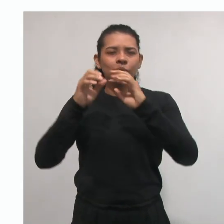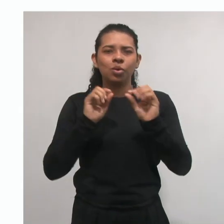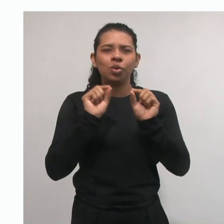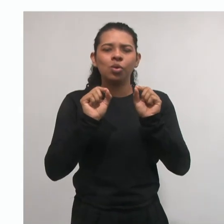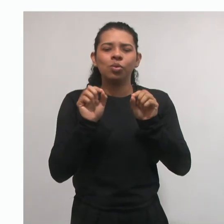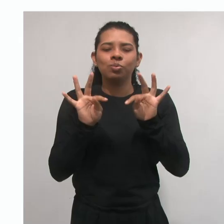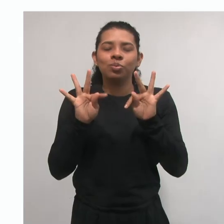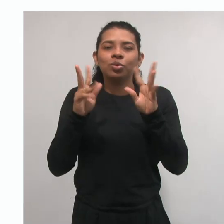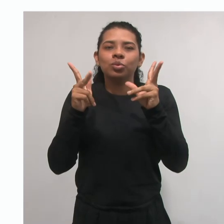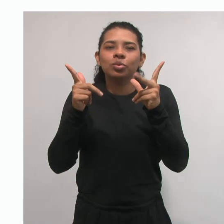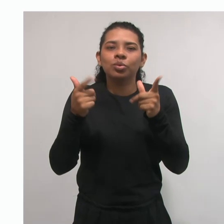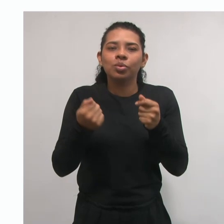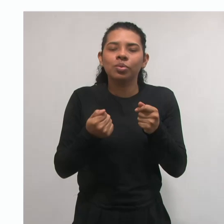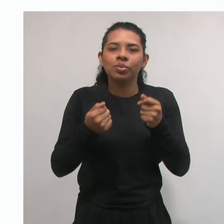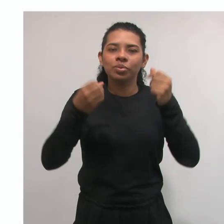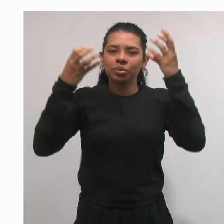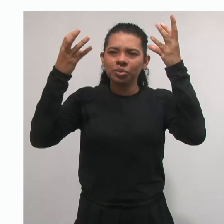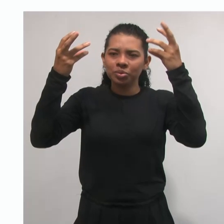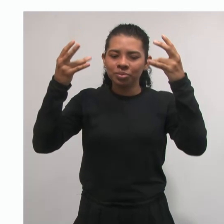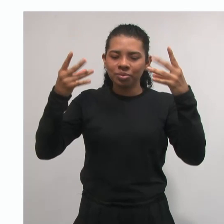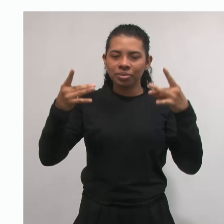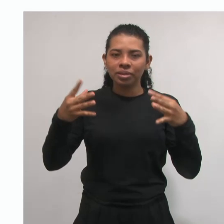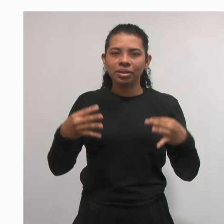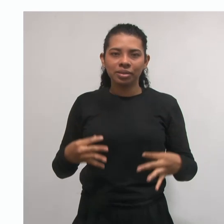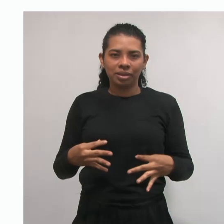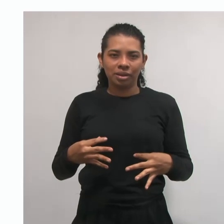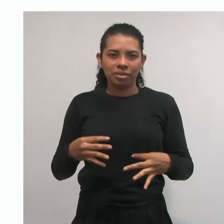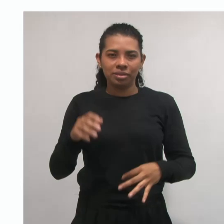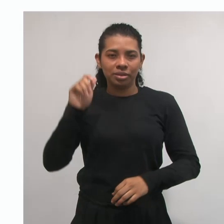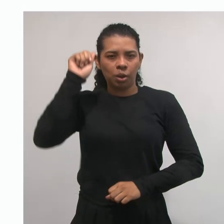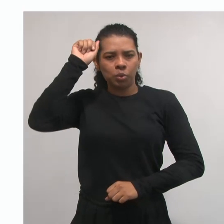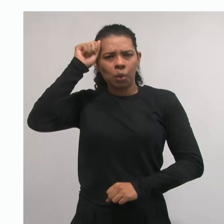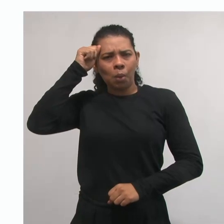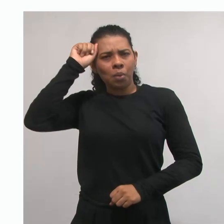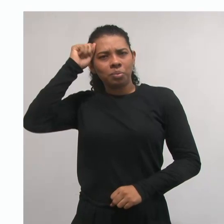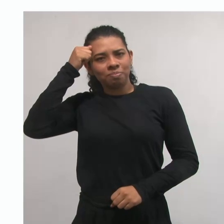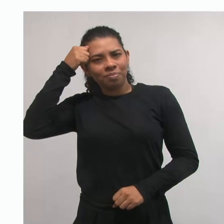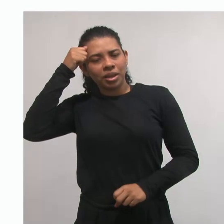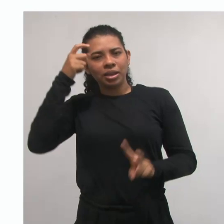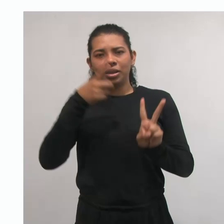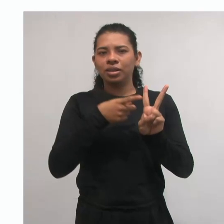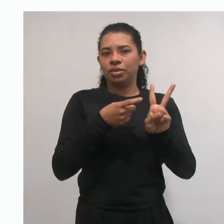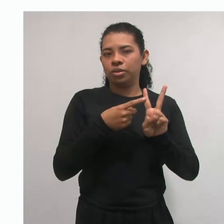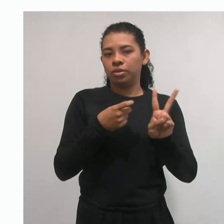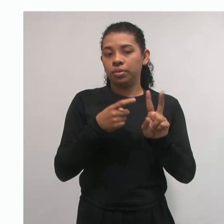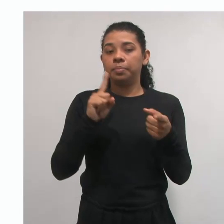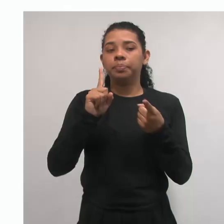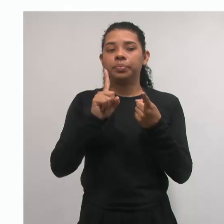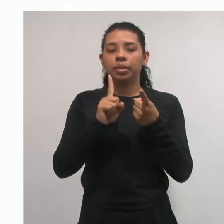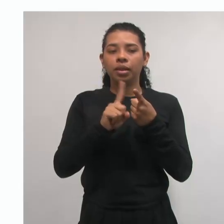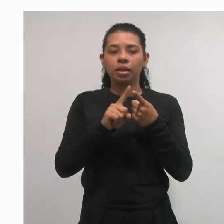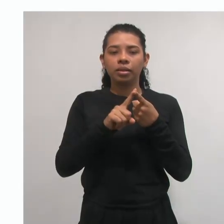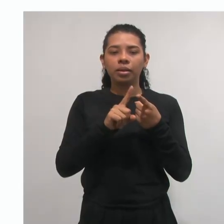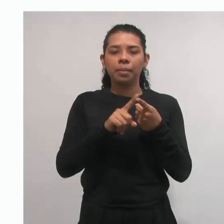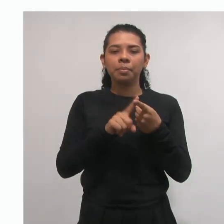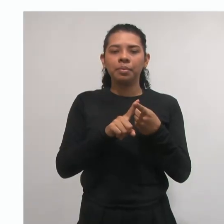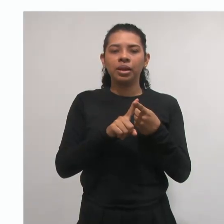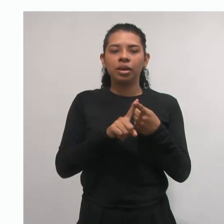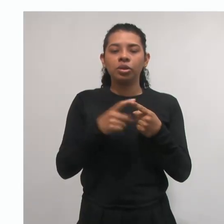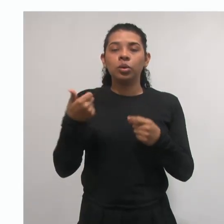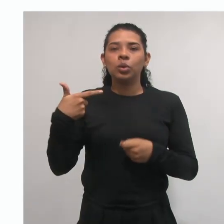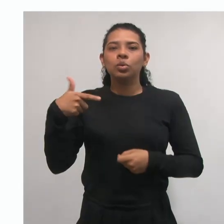de caráter racial. E aí, a partir de Gonzalez, a gente tem também, e